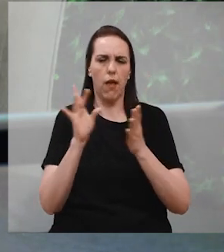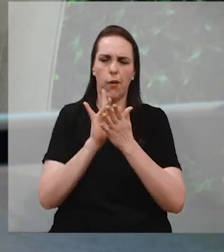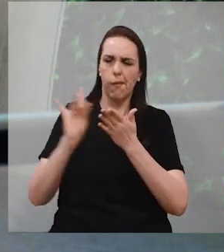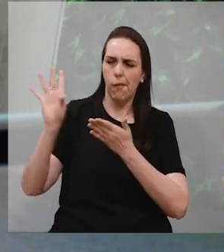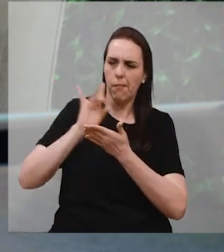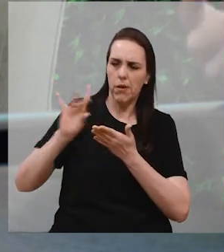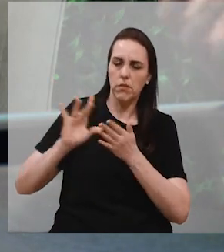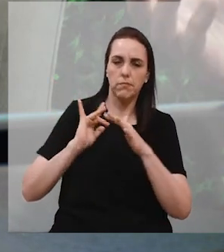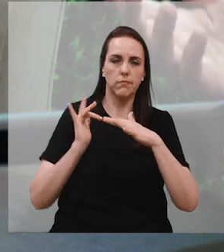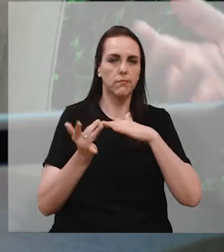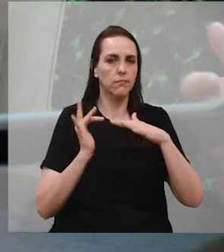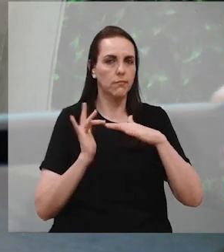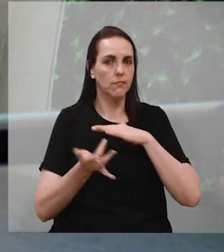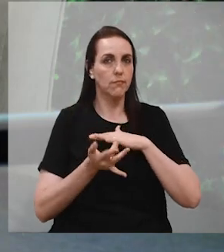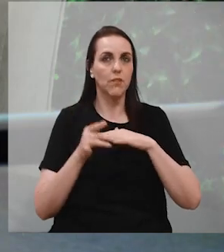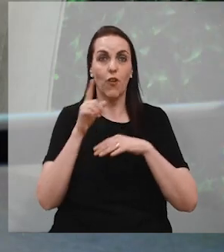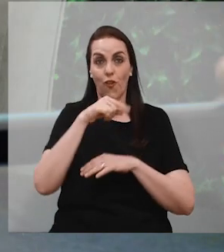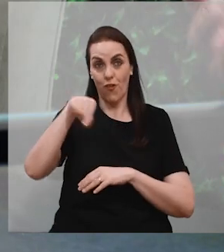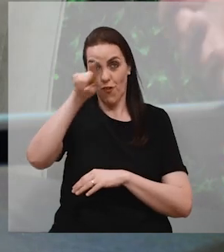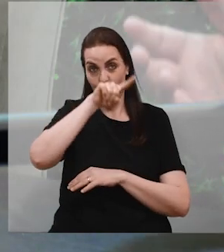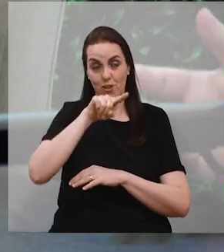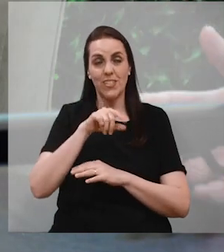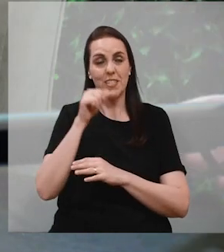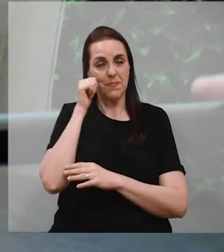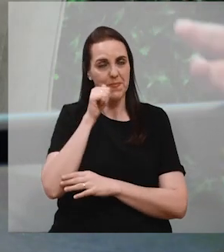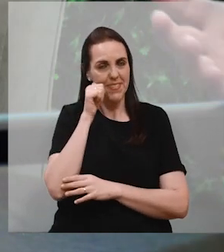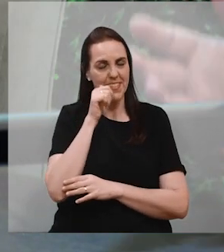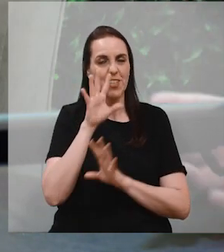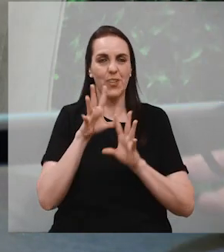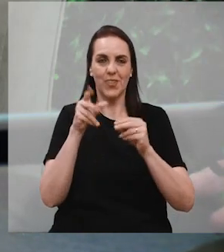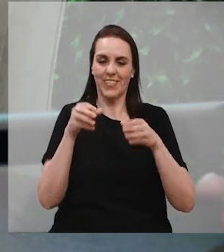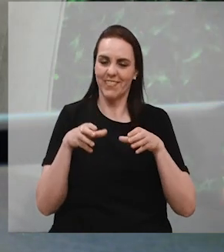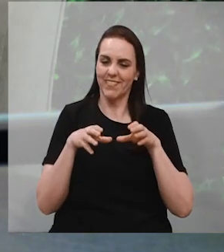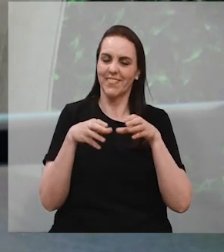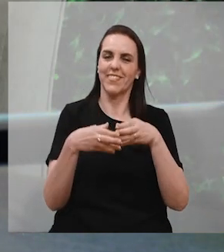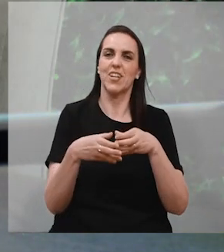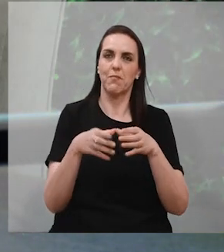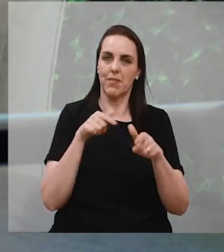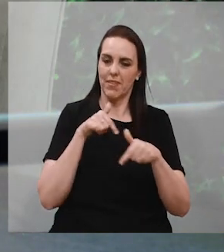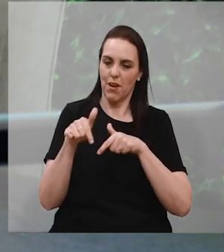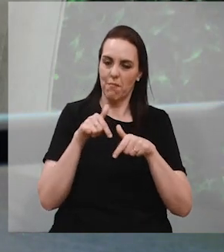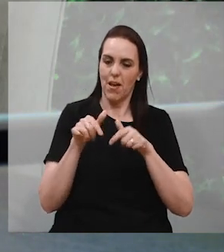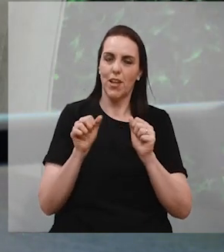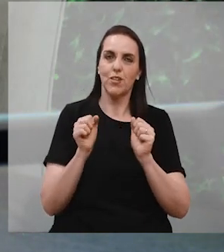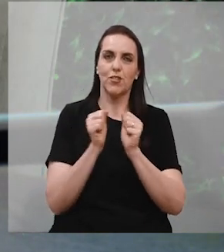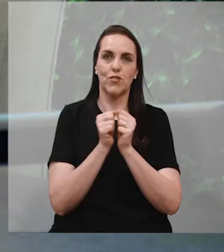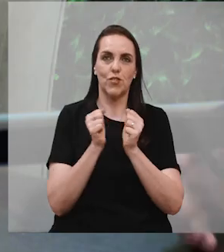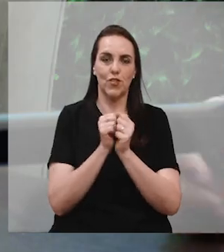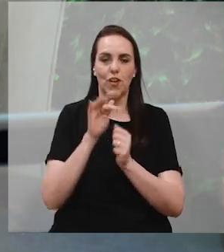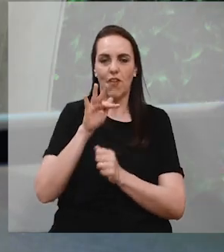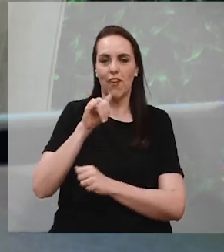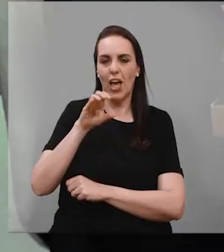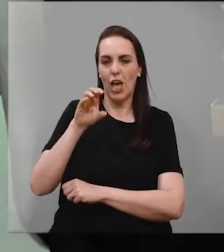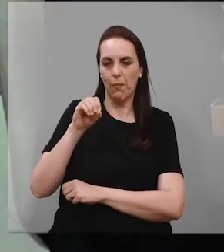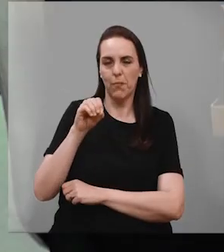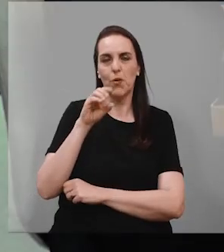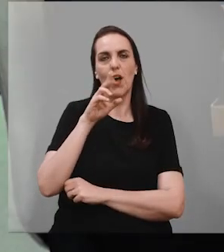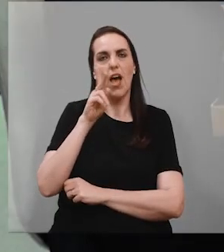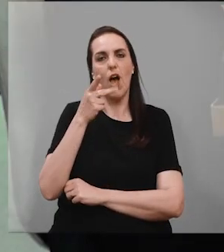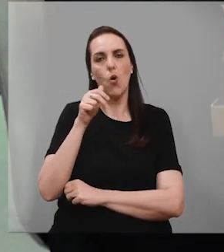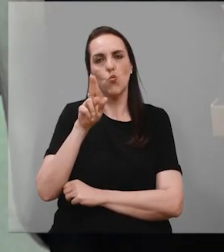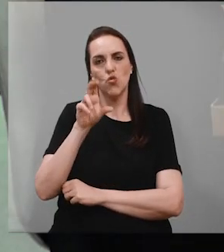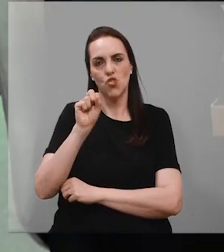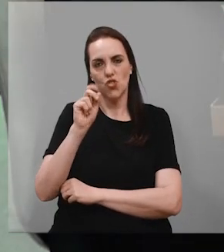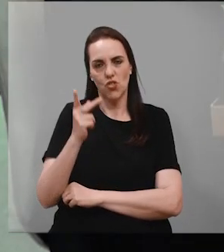redes sociais e depois vocês meninas, né, e toda a equipe fizeram um trabalho junto com o Fábio Rauch, com toda a equipe,